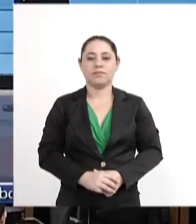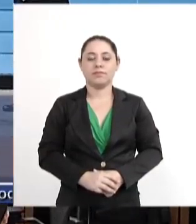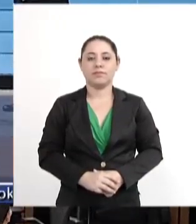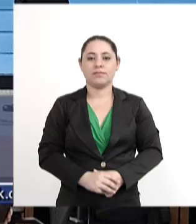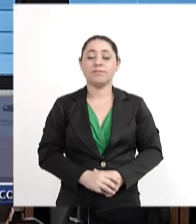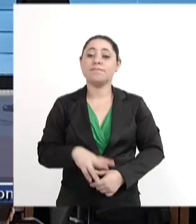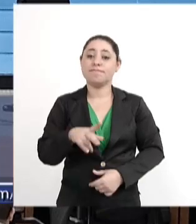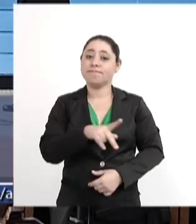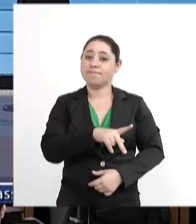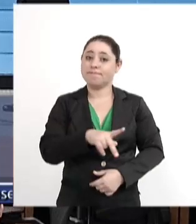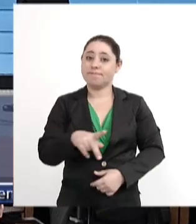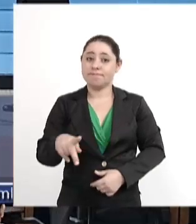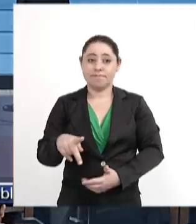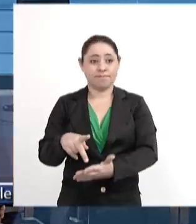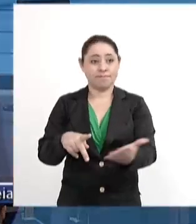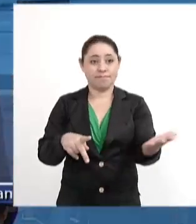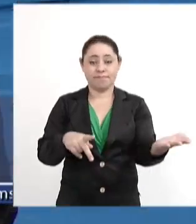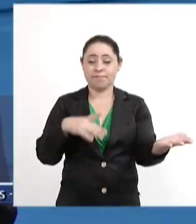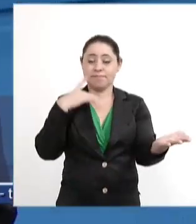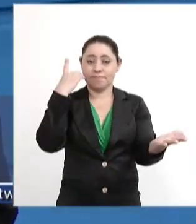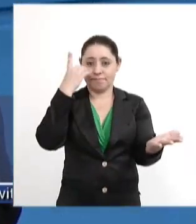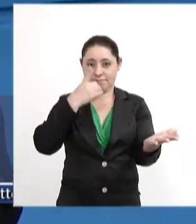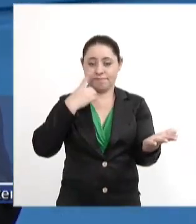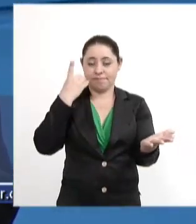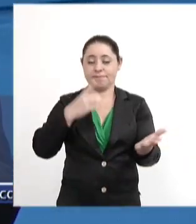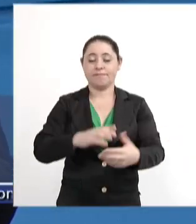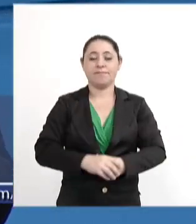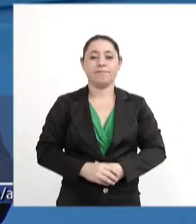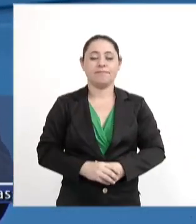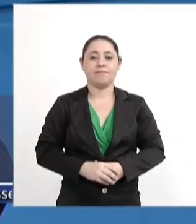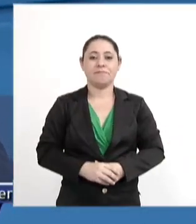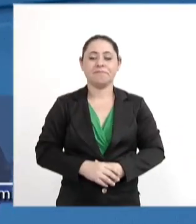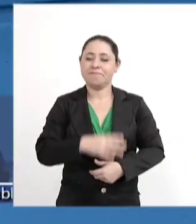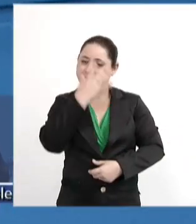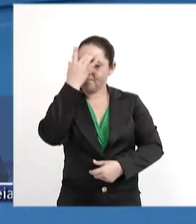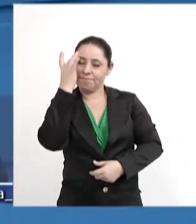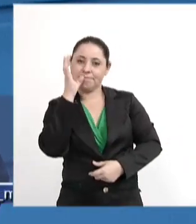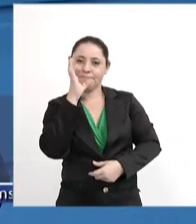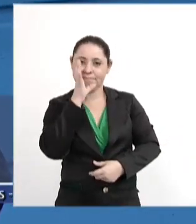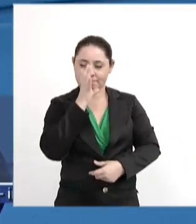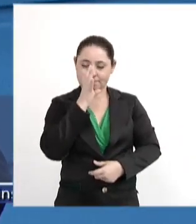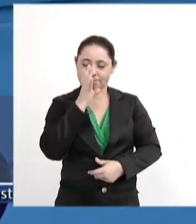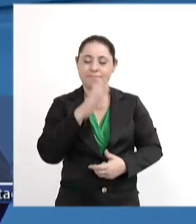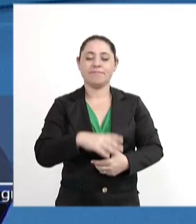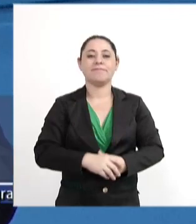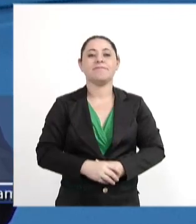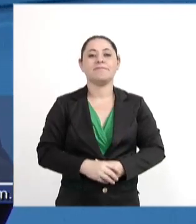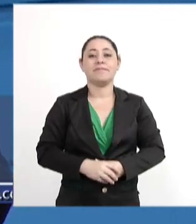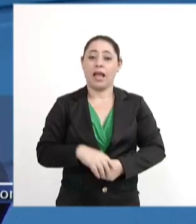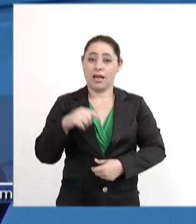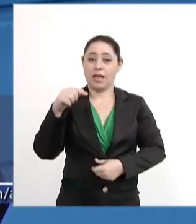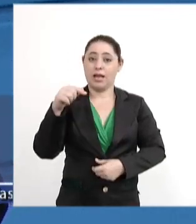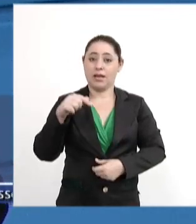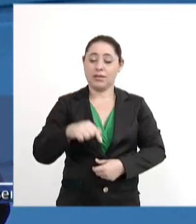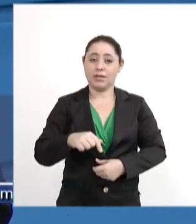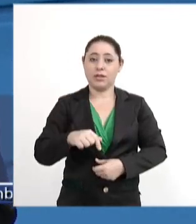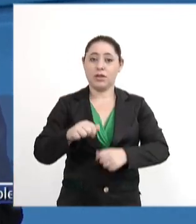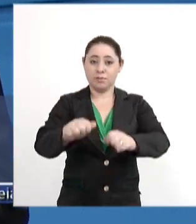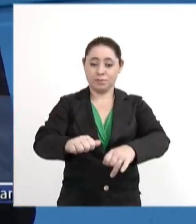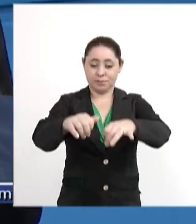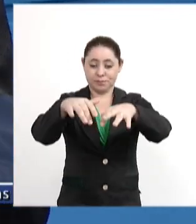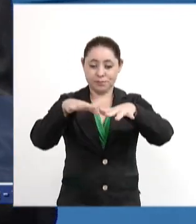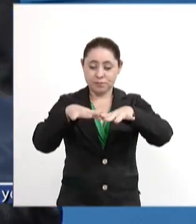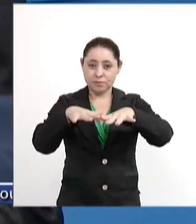Senhor presidente, senhores parlamentares, público que nos assiste aqui nas galerias